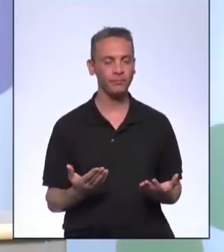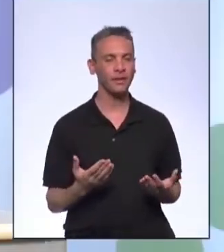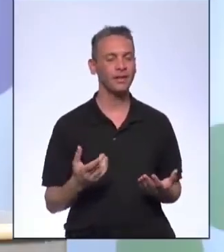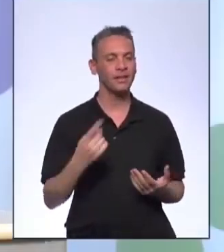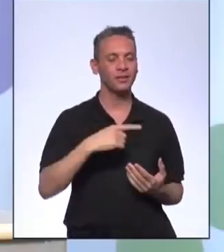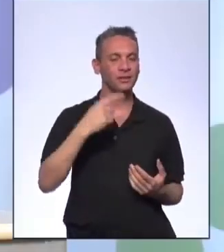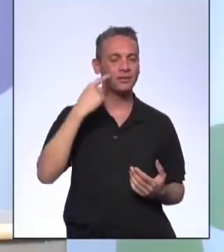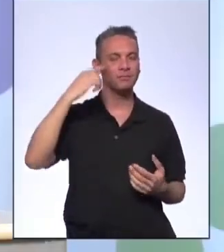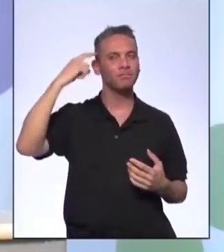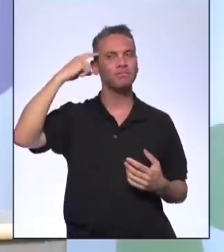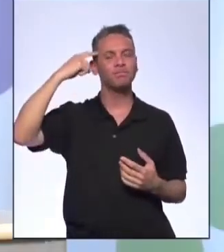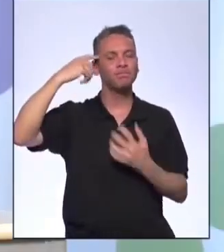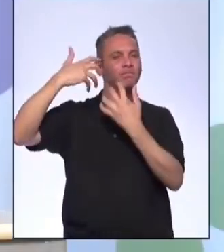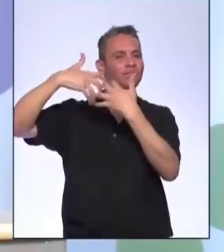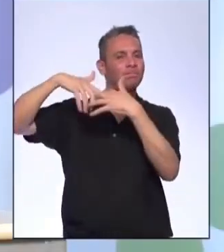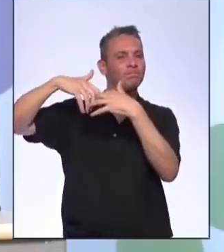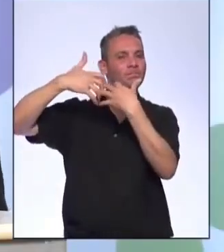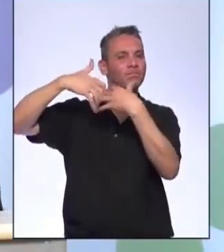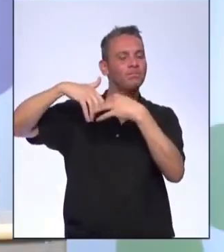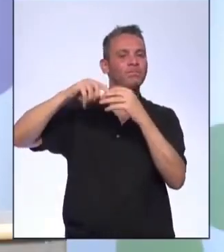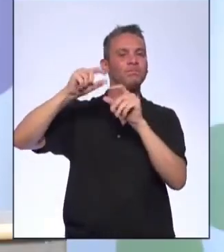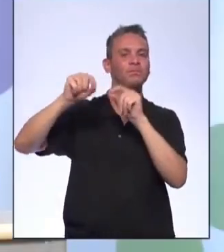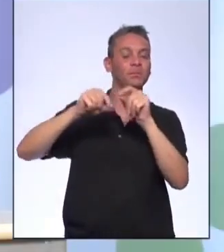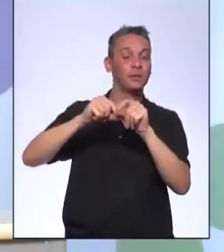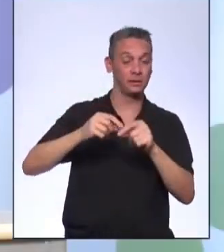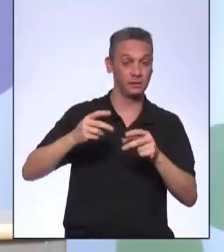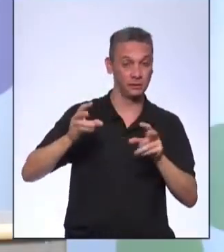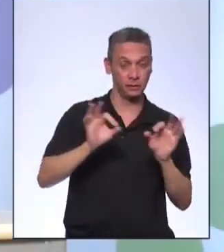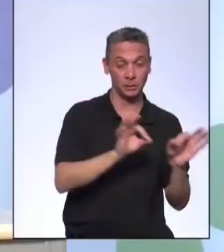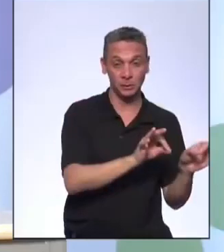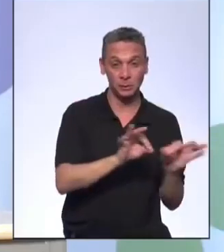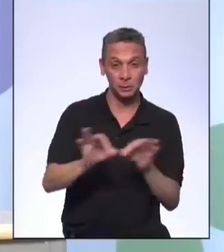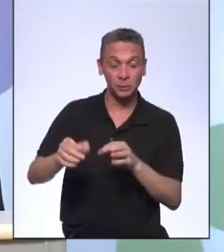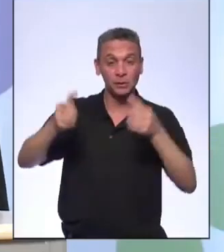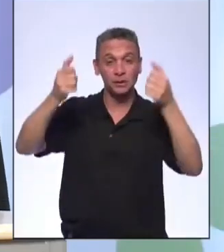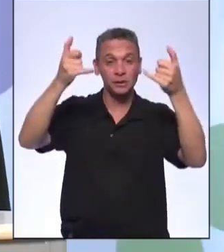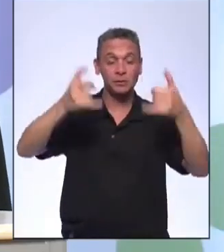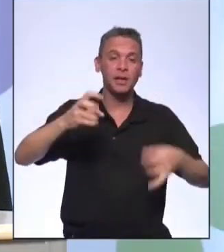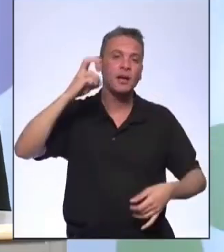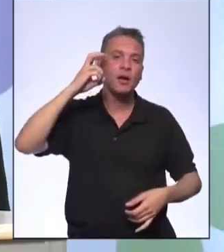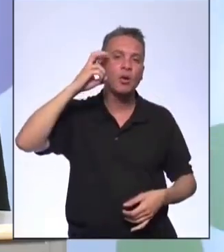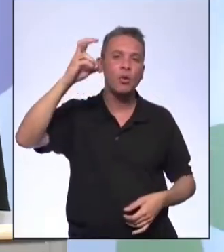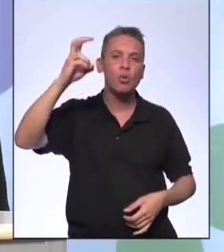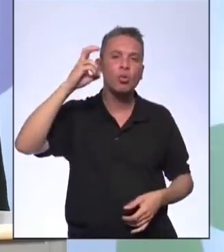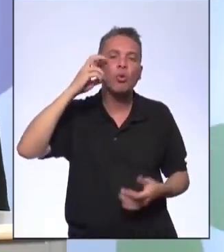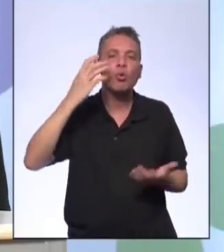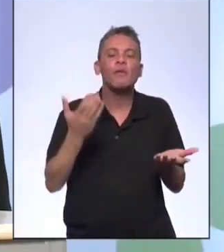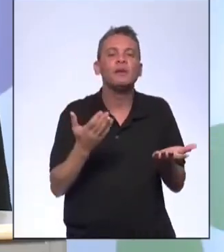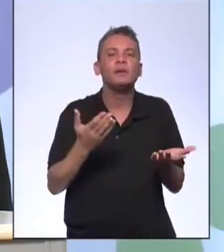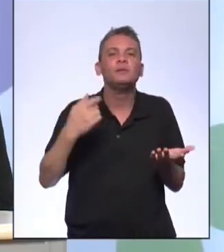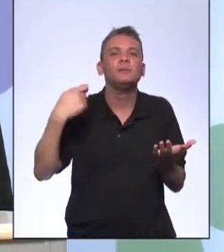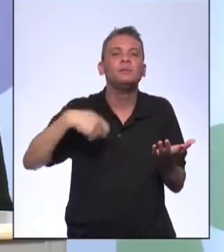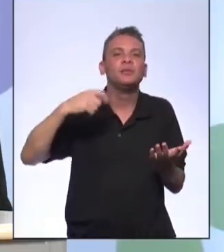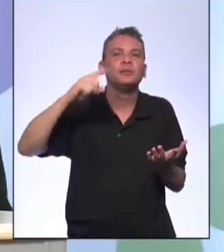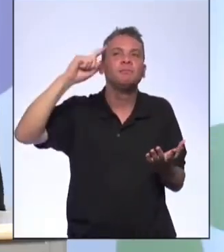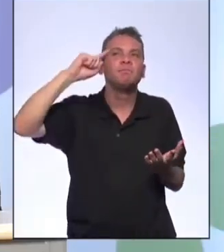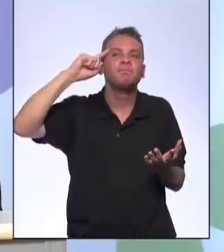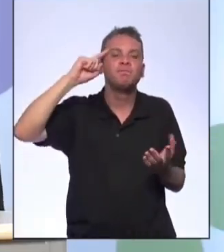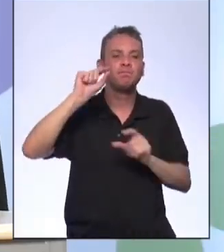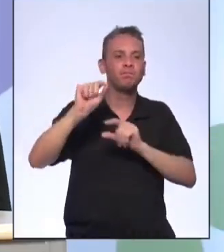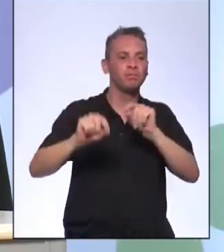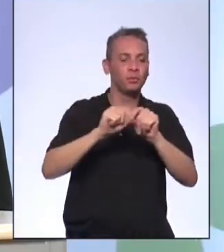para refletir um outro aspecto. Né? Toda vez que nós falamos sobre cultura, nós precisamos